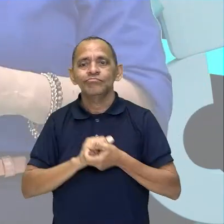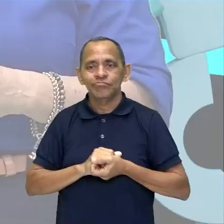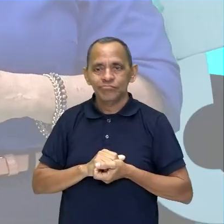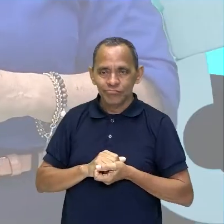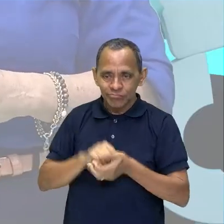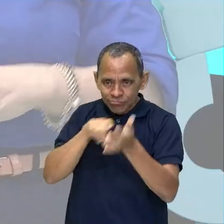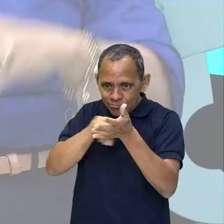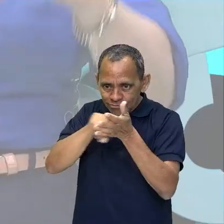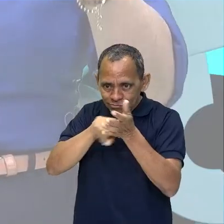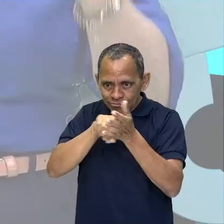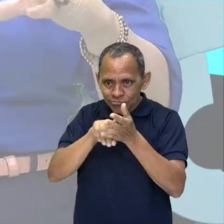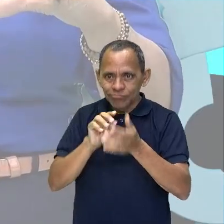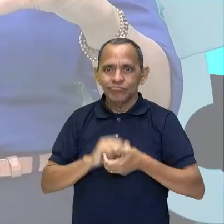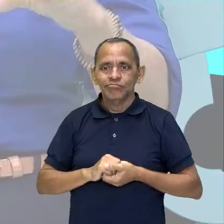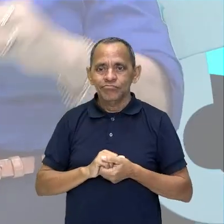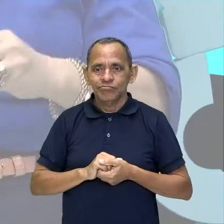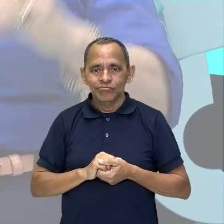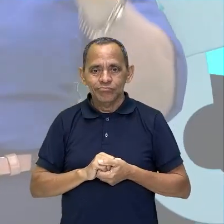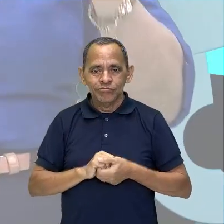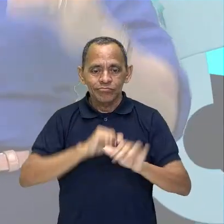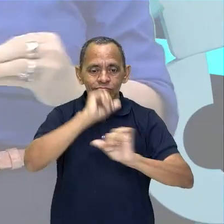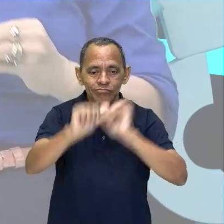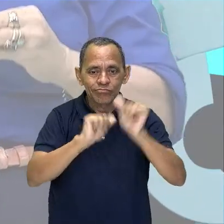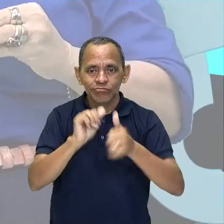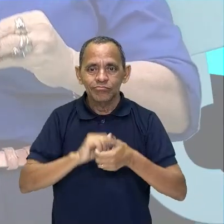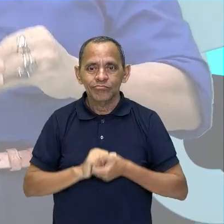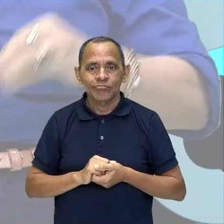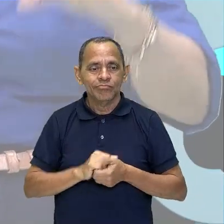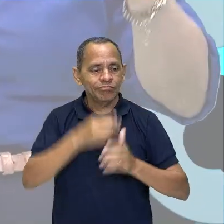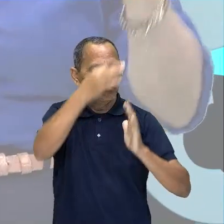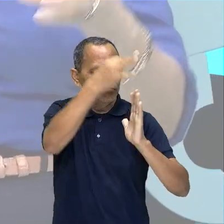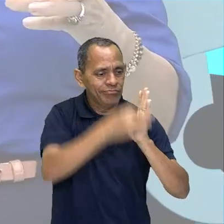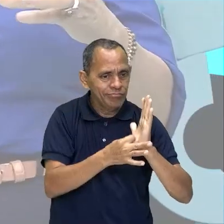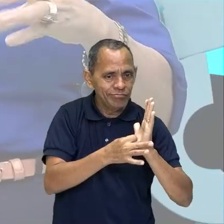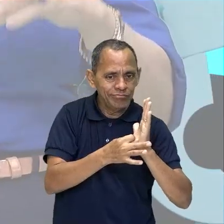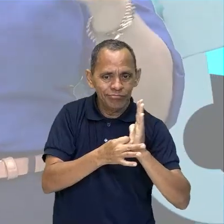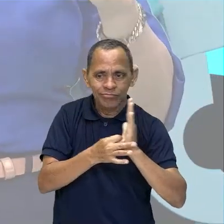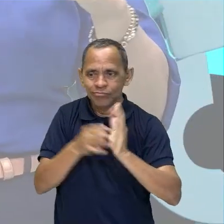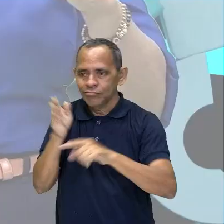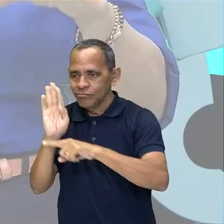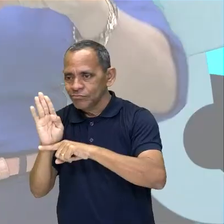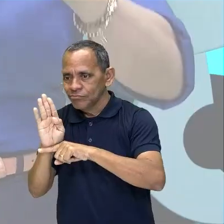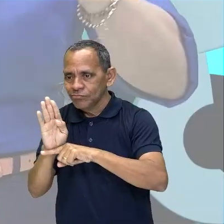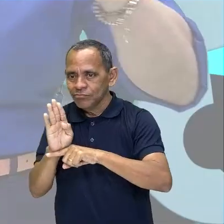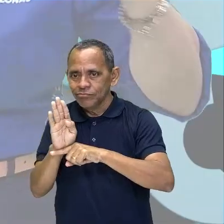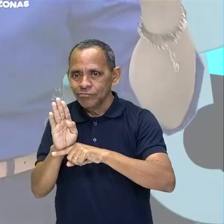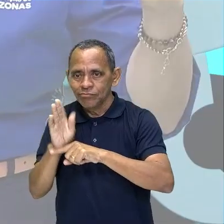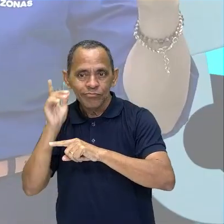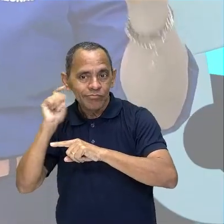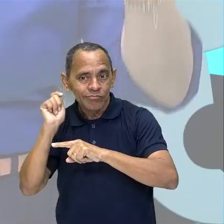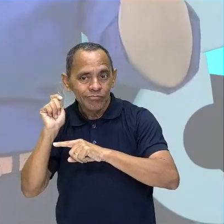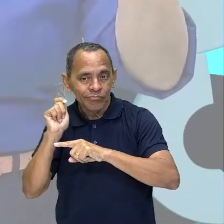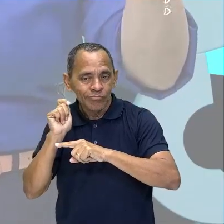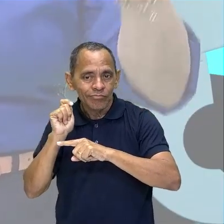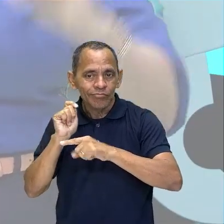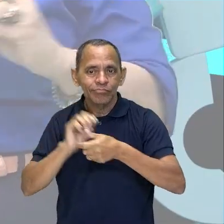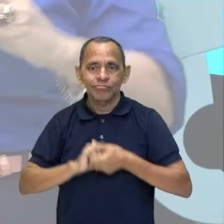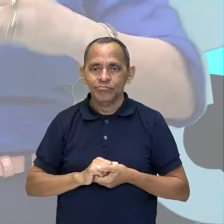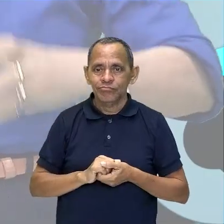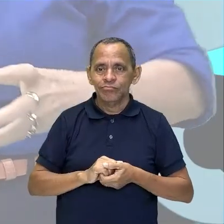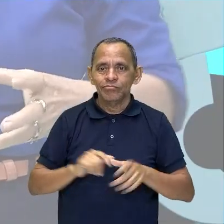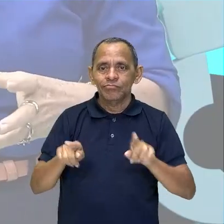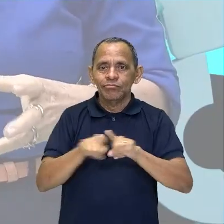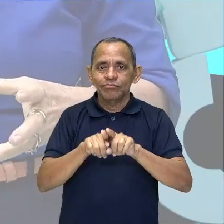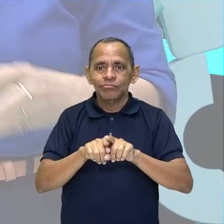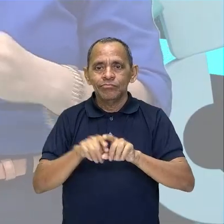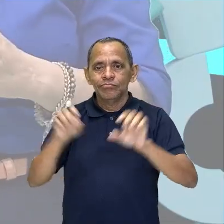outro. E a rede? A rede é a estrutura formada pelos nós. Nós aí